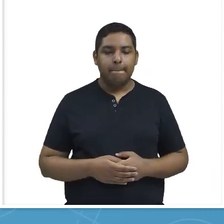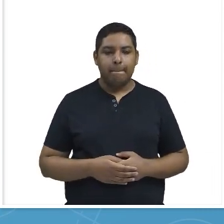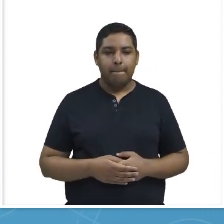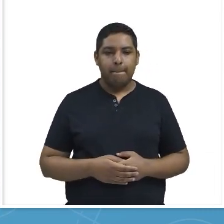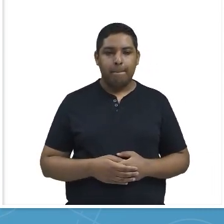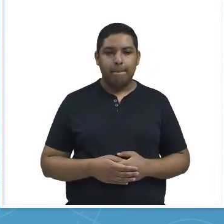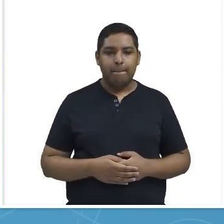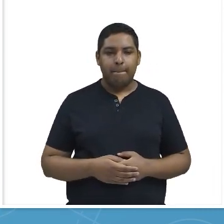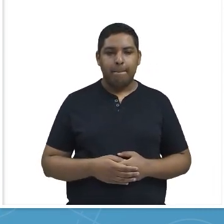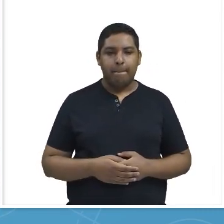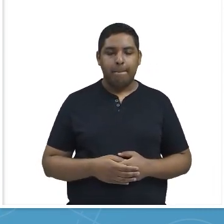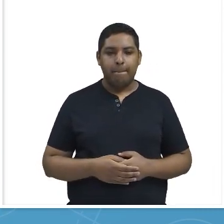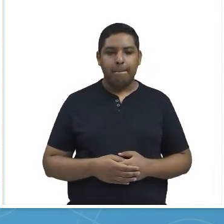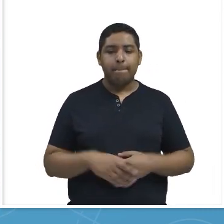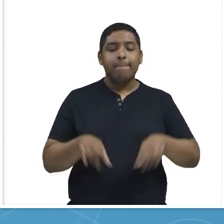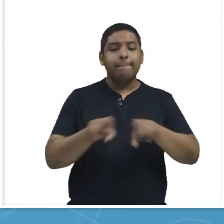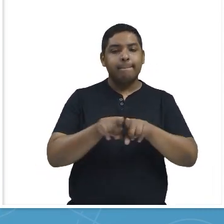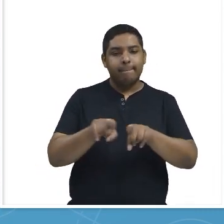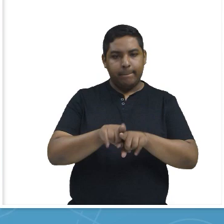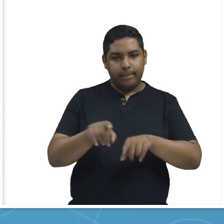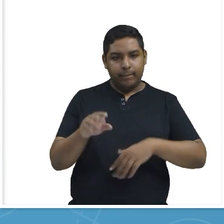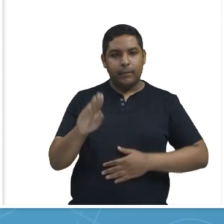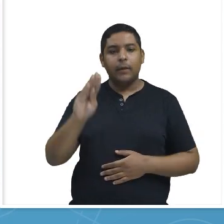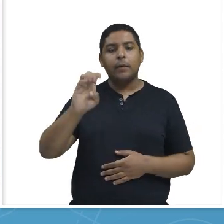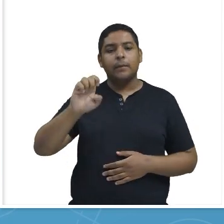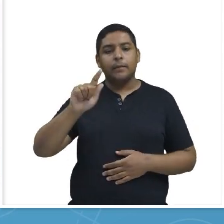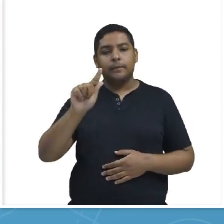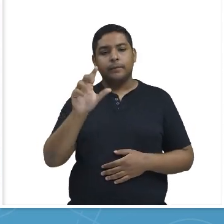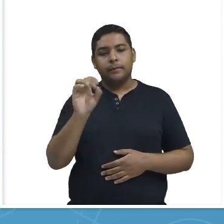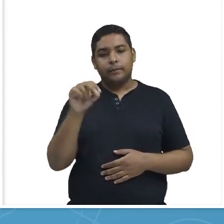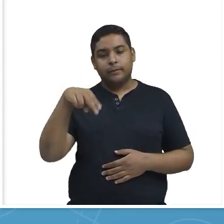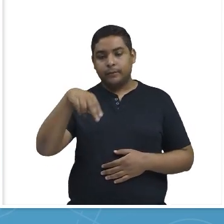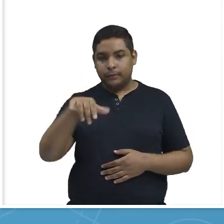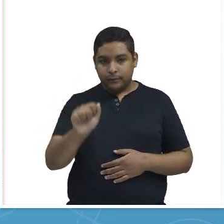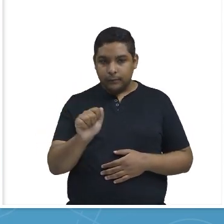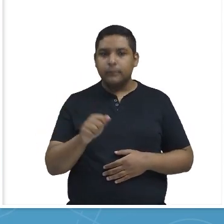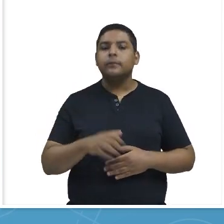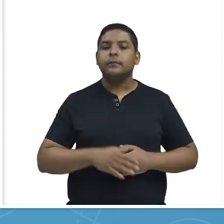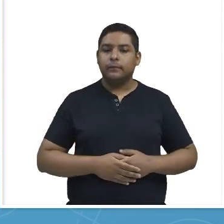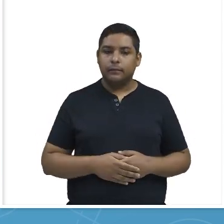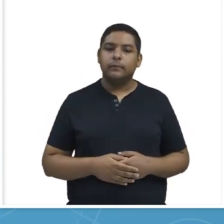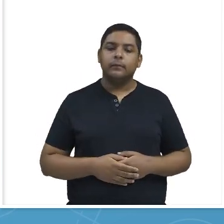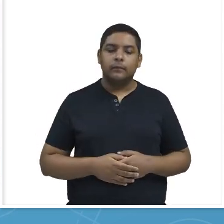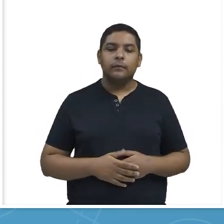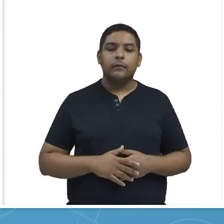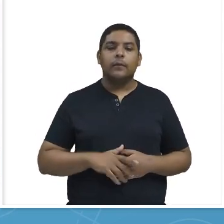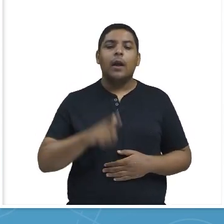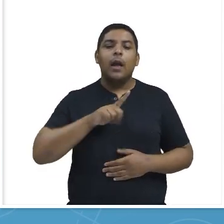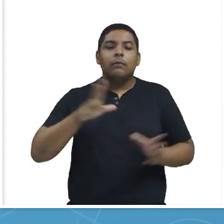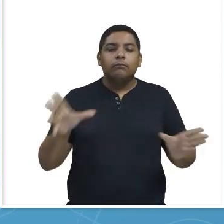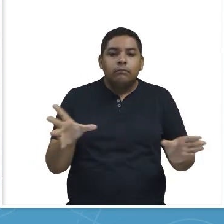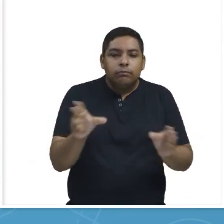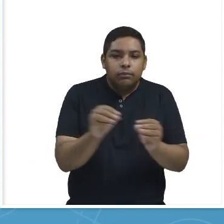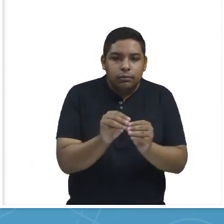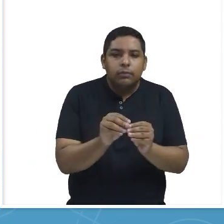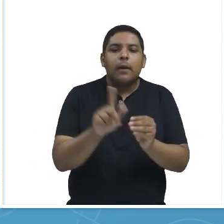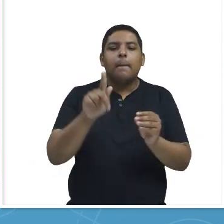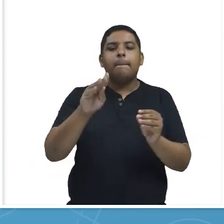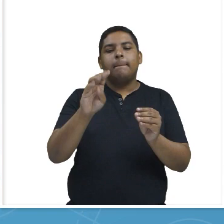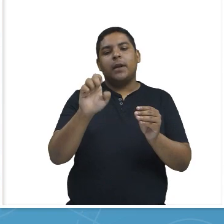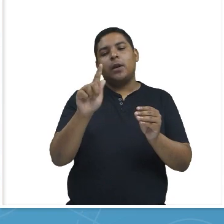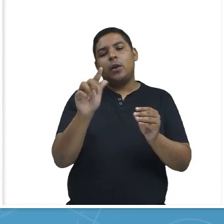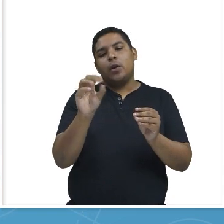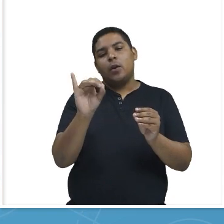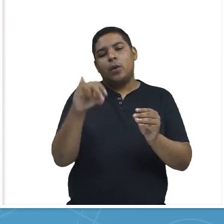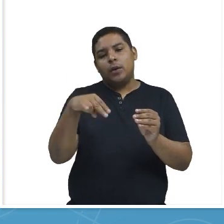to também pode ser be gonna. Gonna is a contraction, uma contração do be going to. And it's used